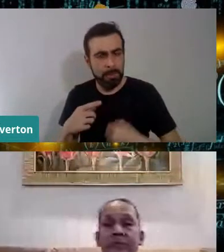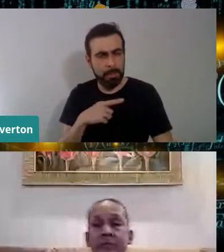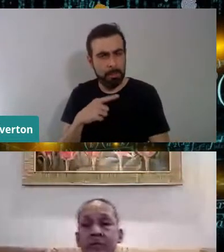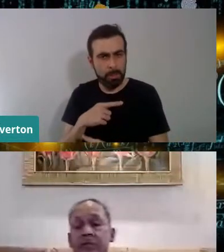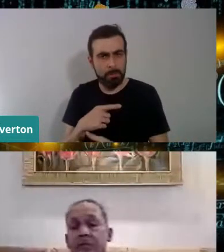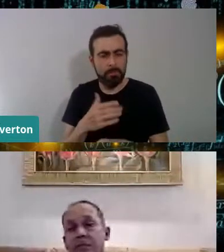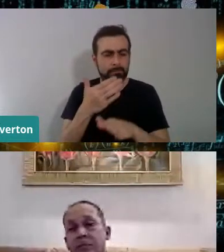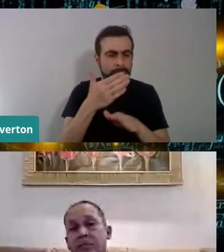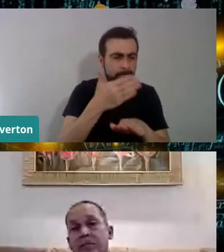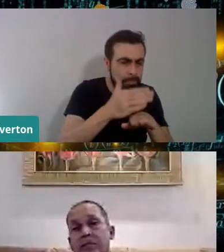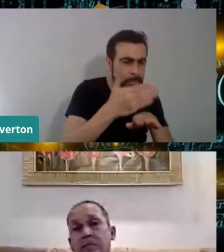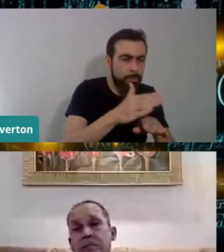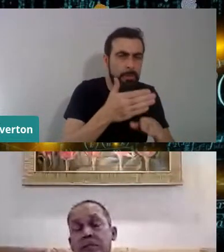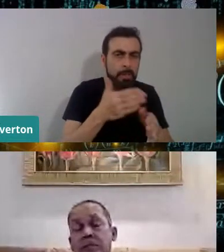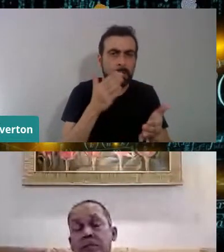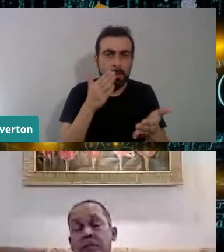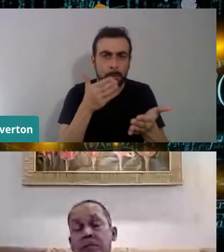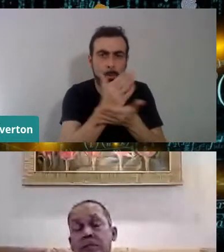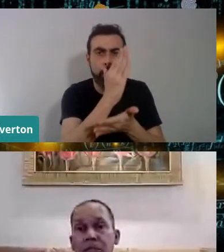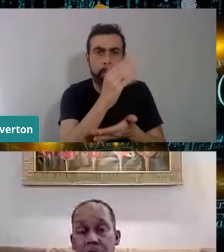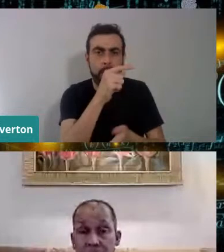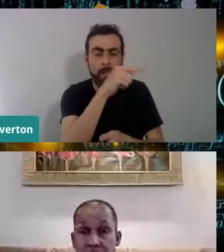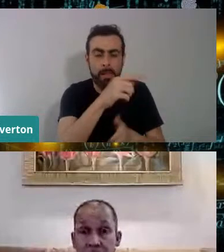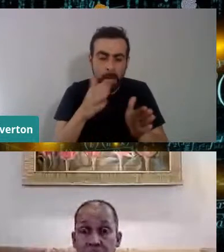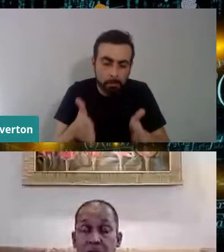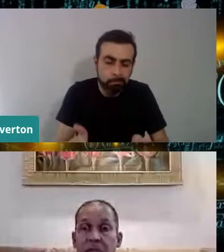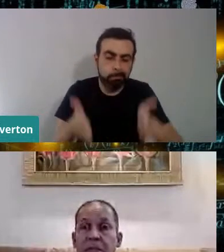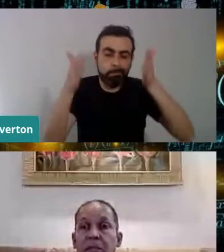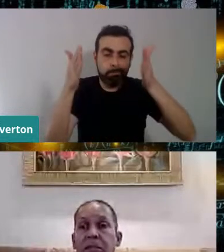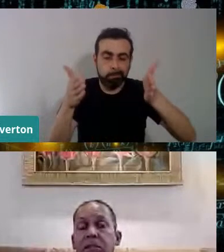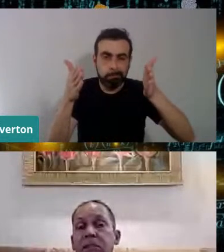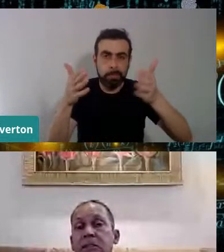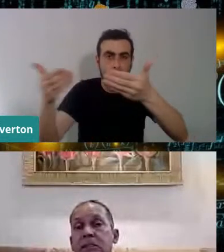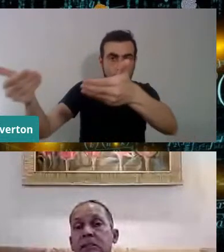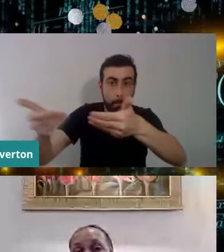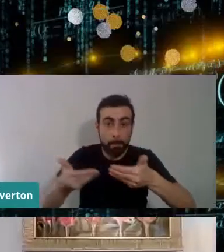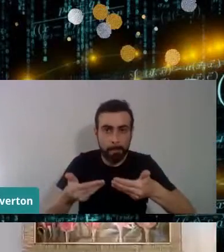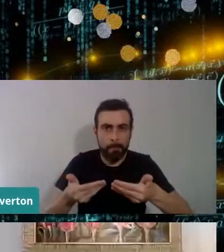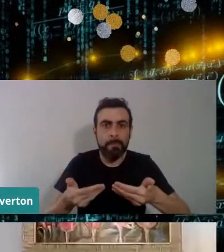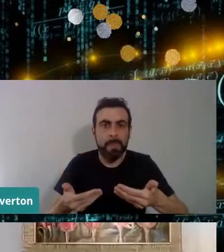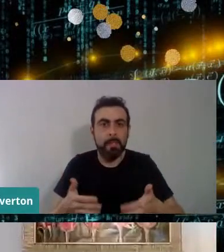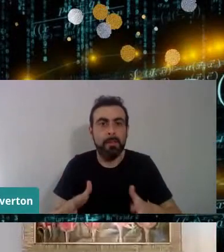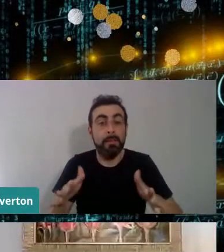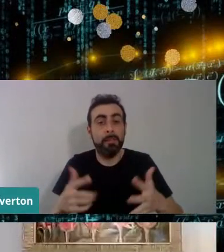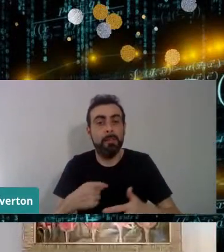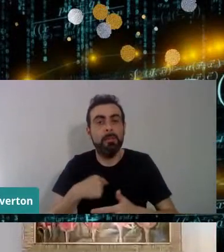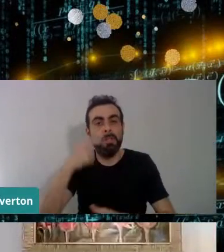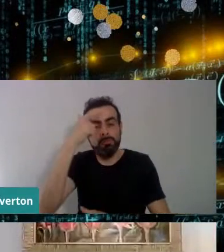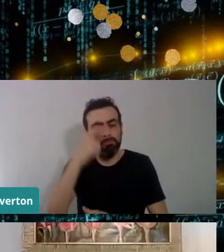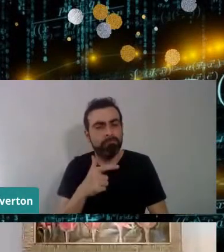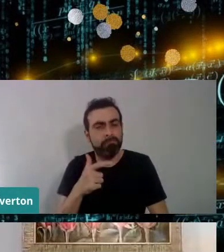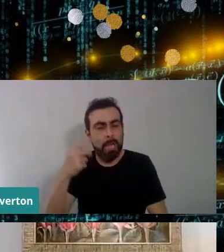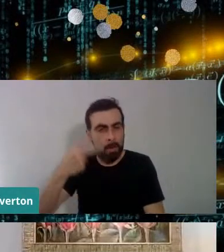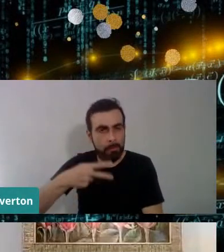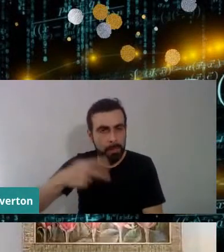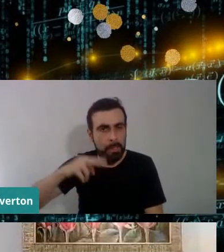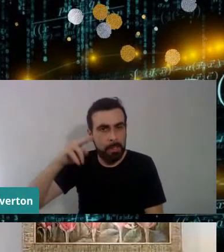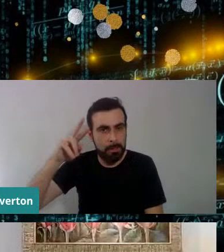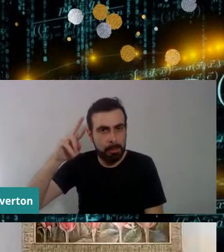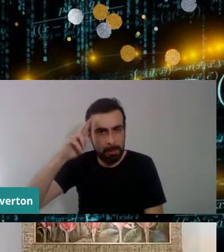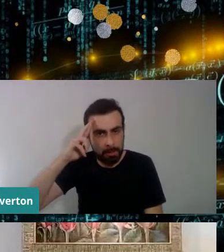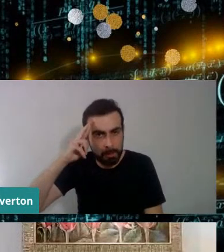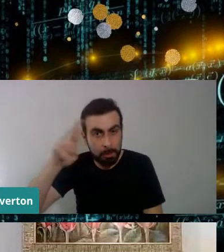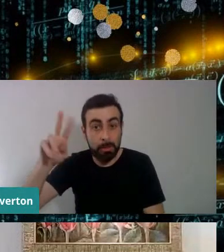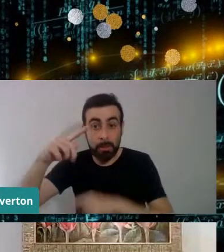em que estavam preparando aquele prédio para receber a Fafija. Eu estava na vice-direção e depois também na direção,